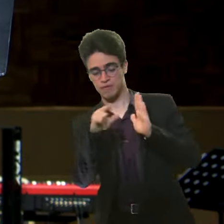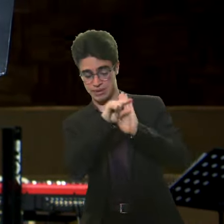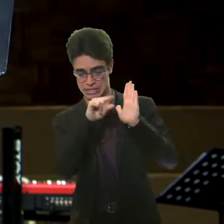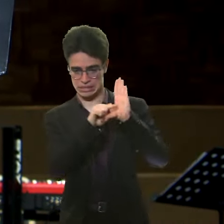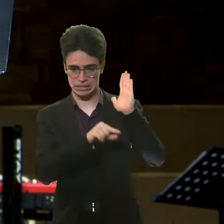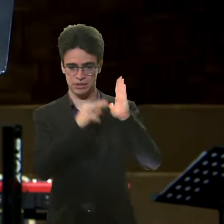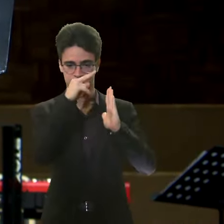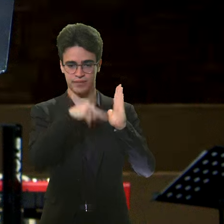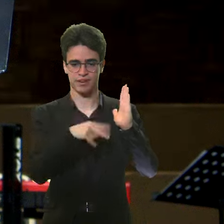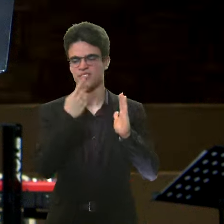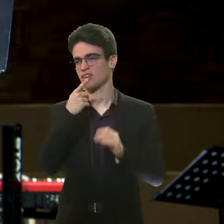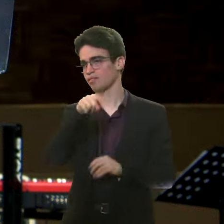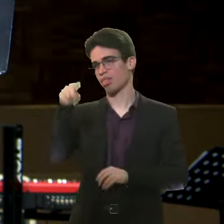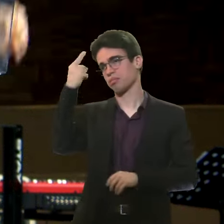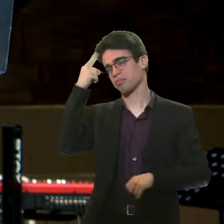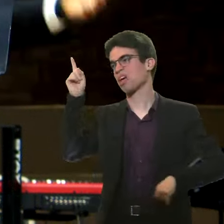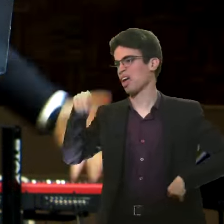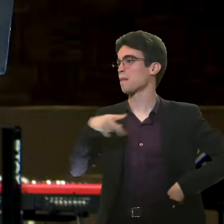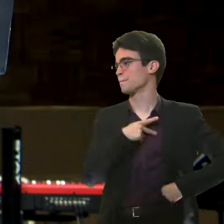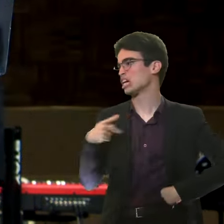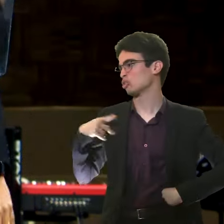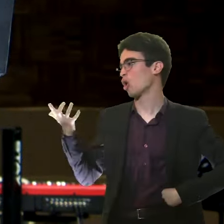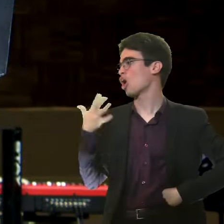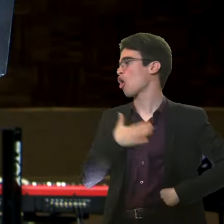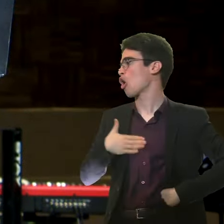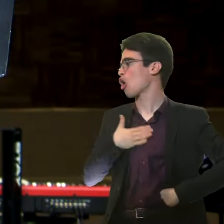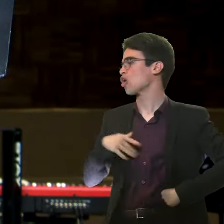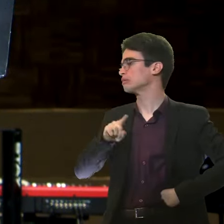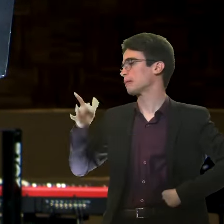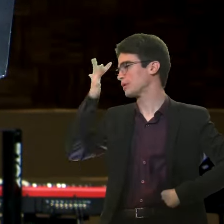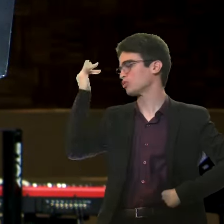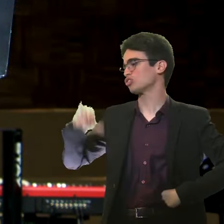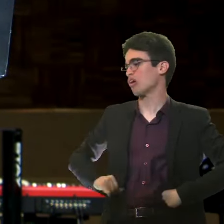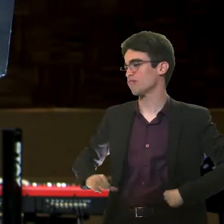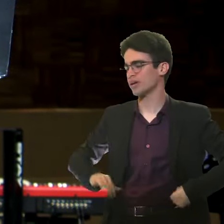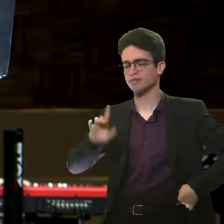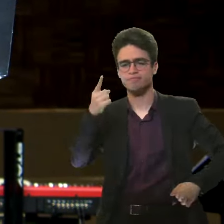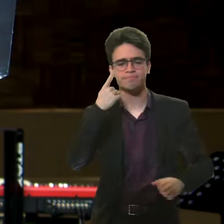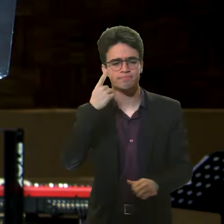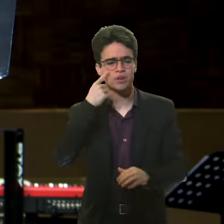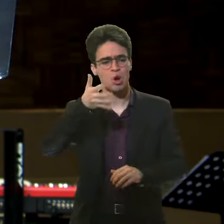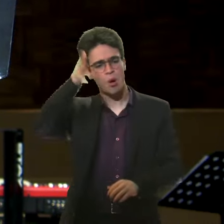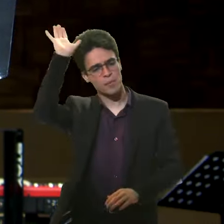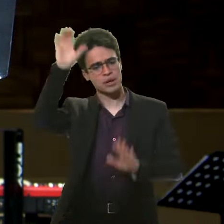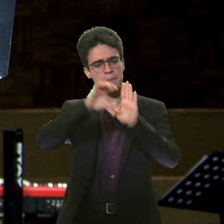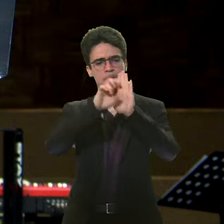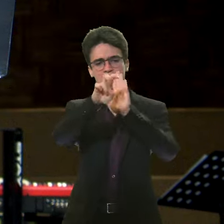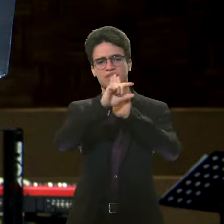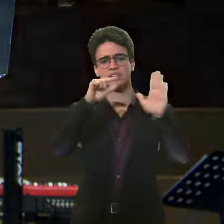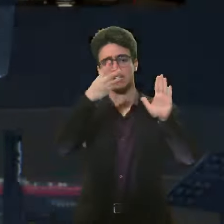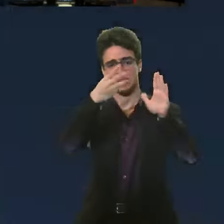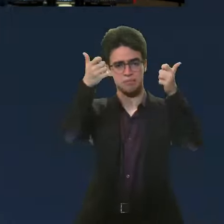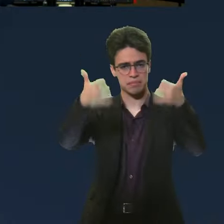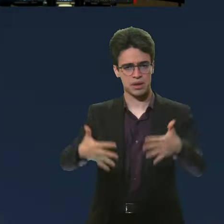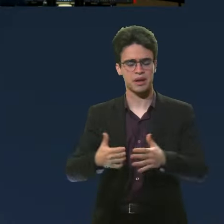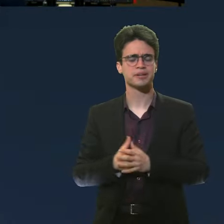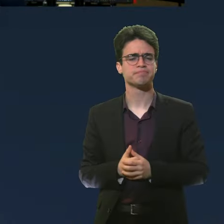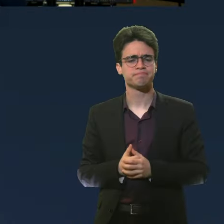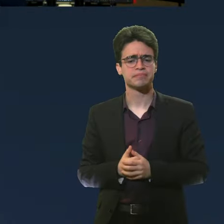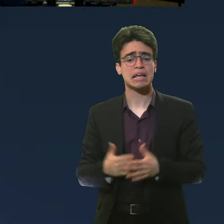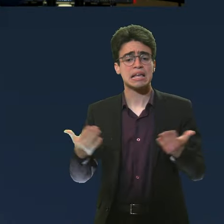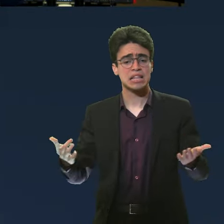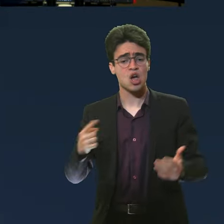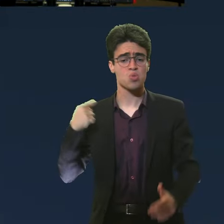coisa do pastor aqui que gosta de ver as pessoas sofrendo. Romanos 5, versículo 3 e 4. Não só isso, mas também